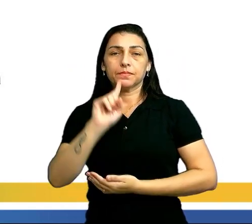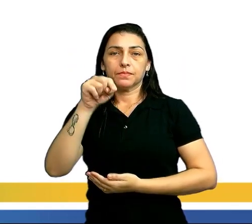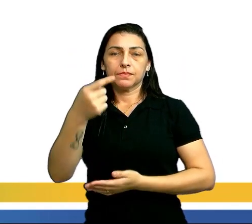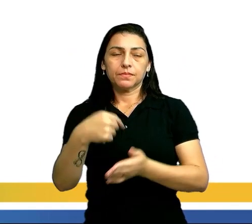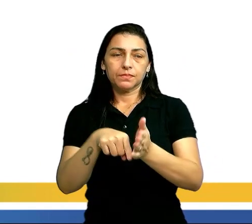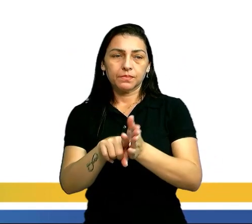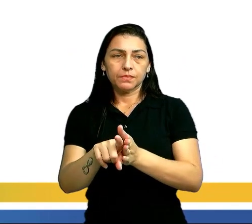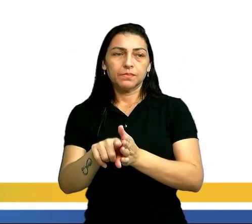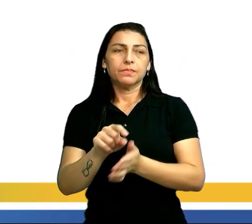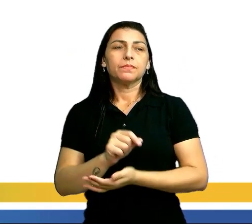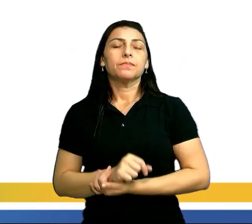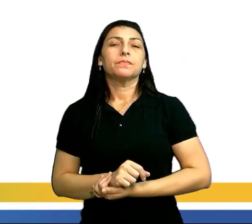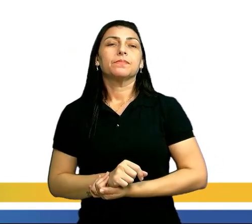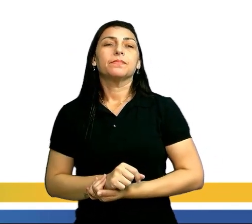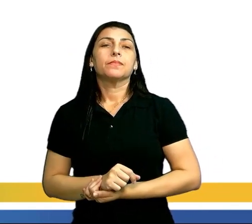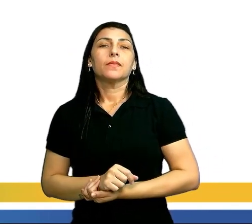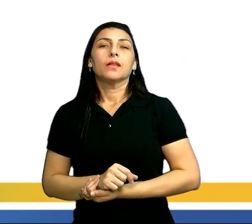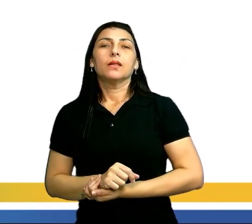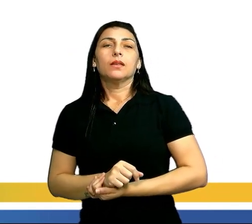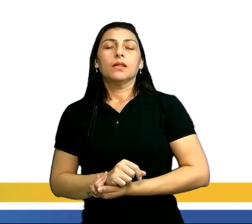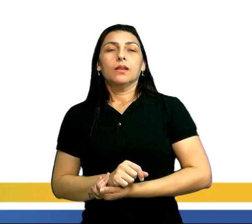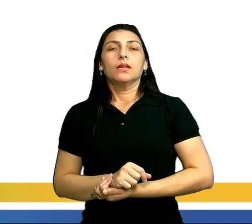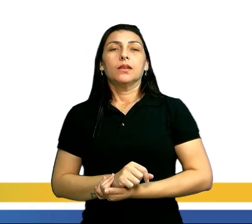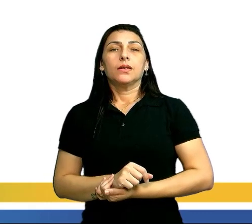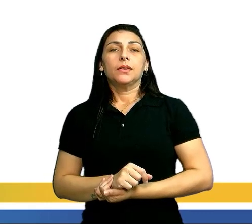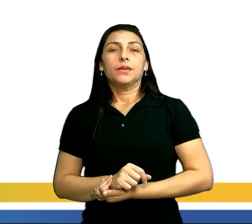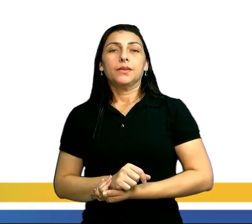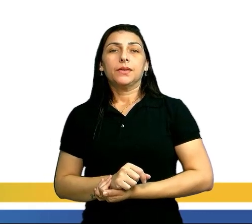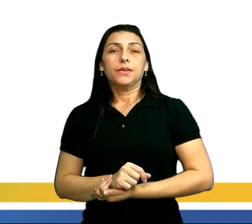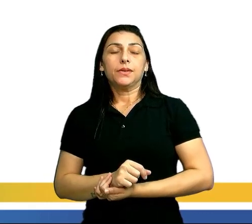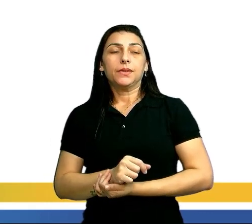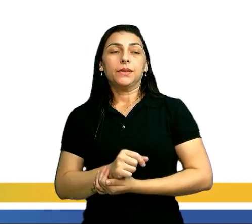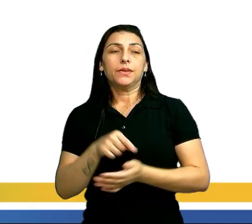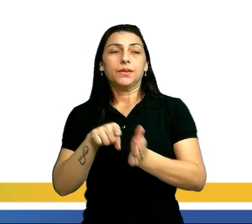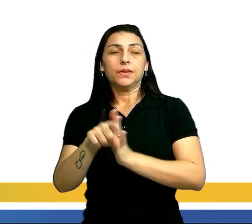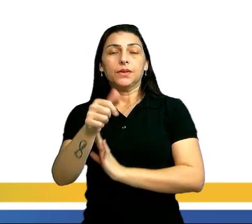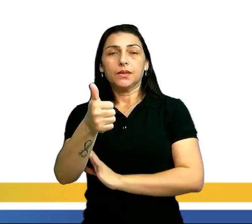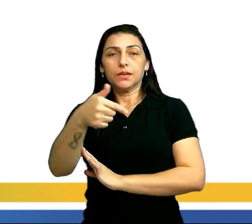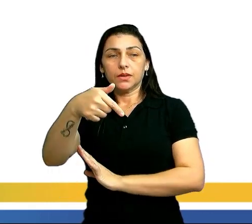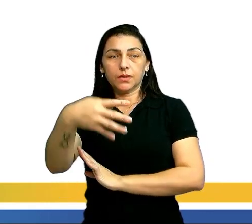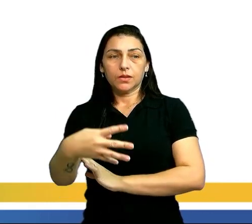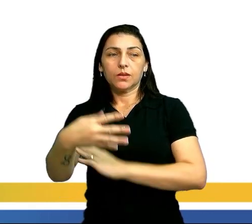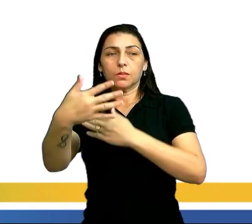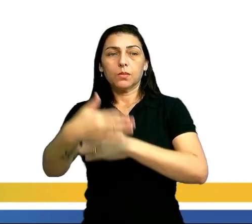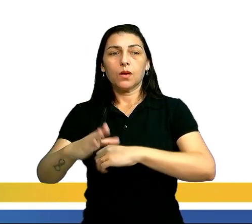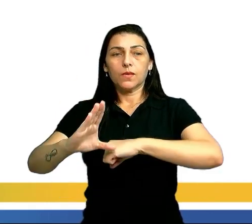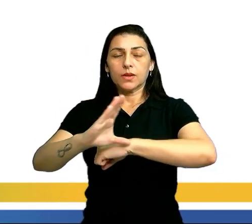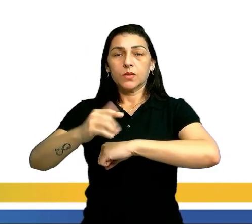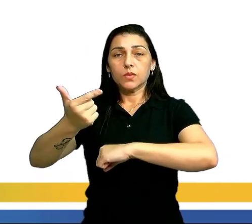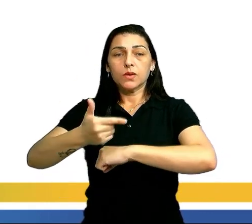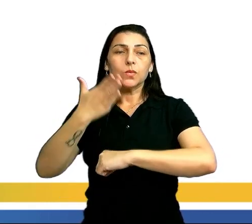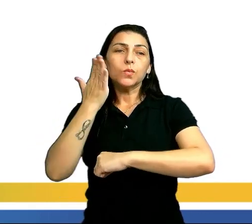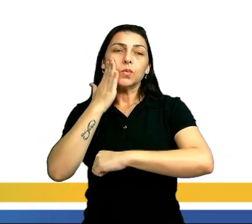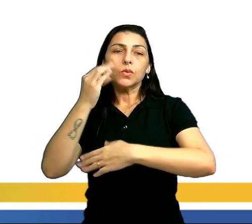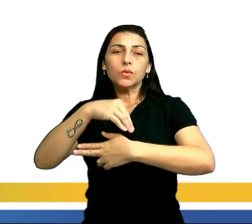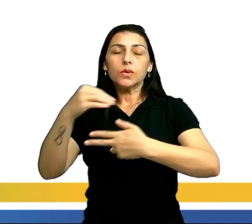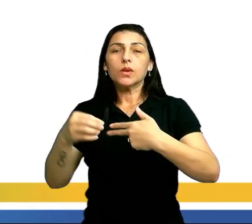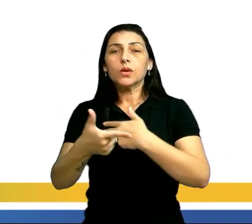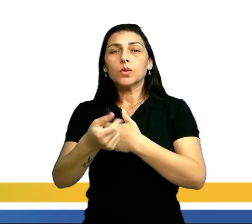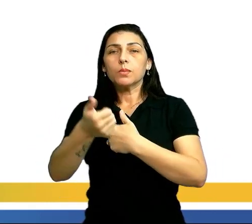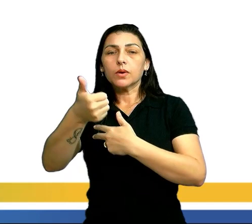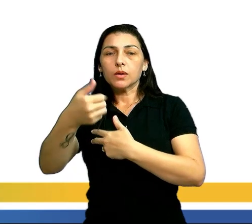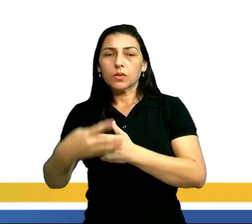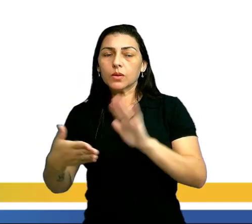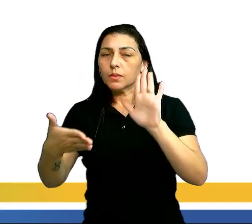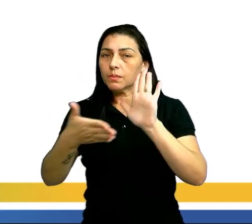próxima questão. Essa questão é a questão 174, da prova cinza do segundo dia do Enem 2014, uma